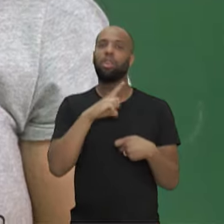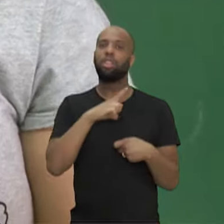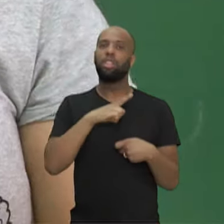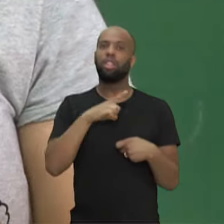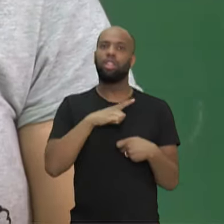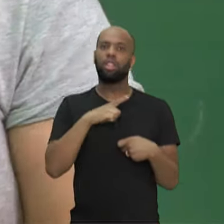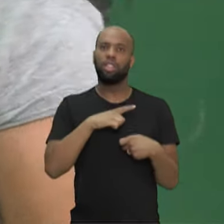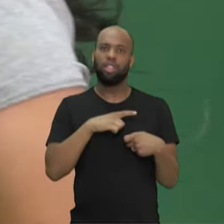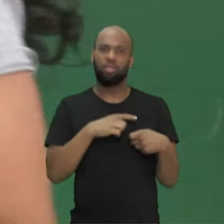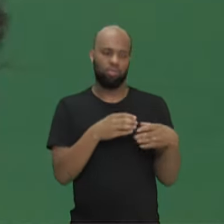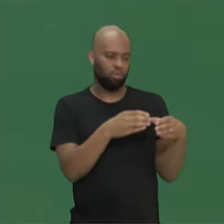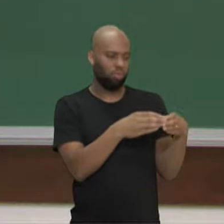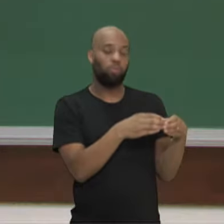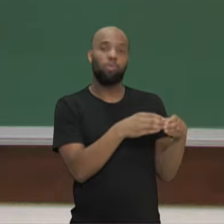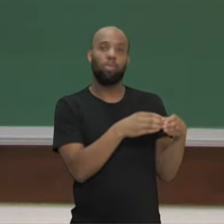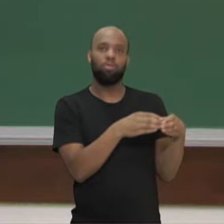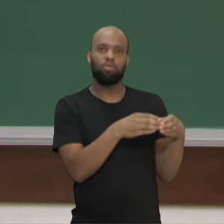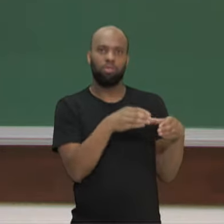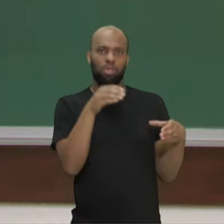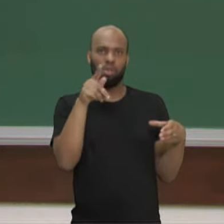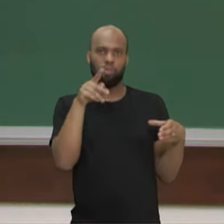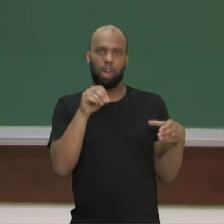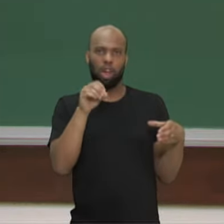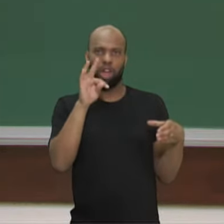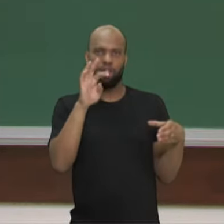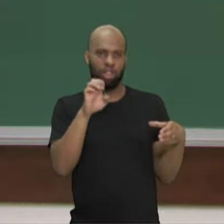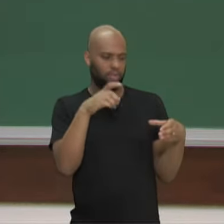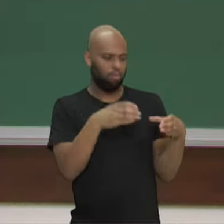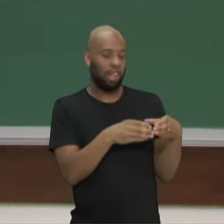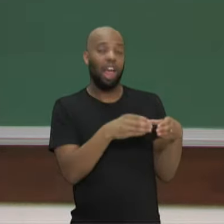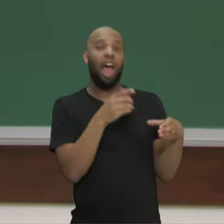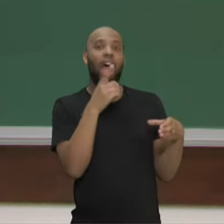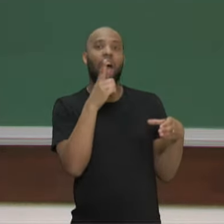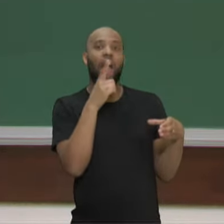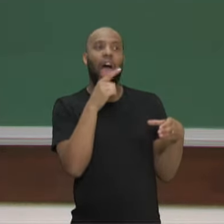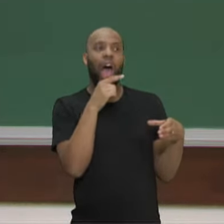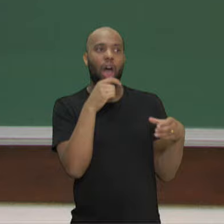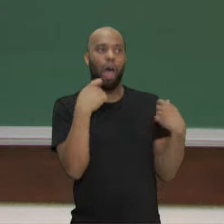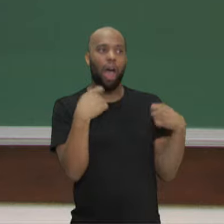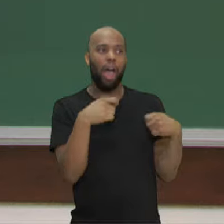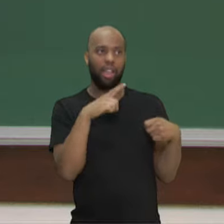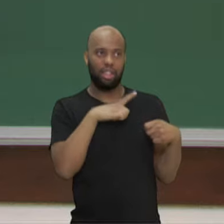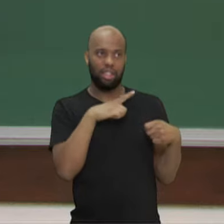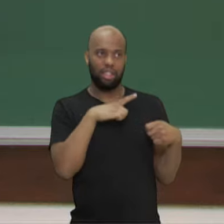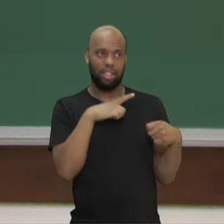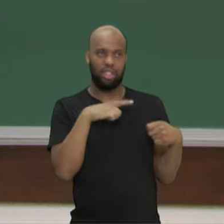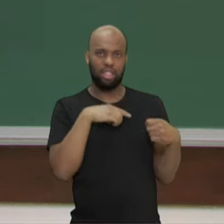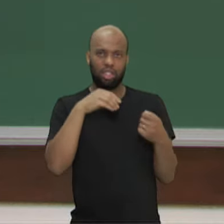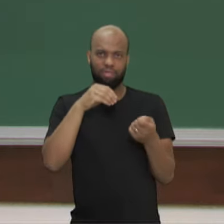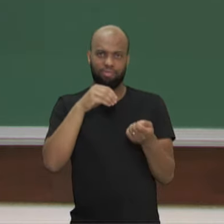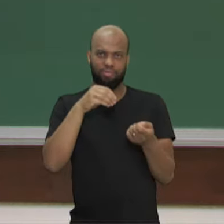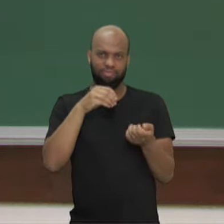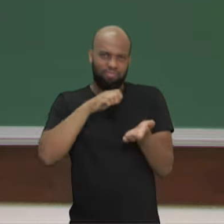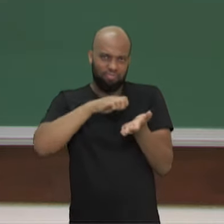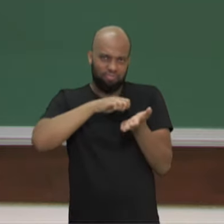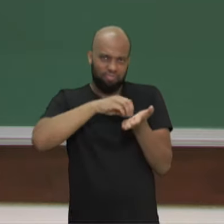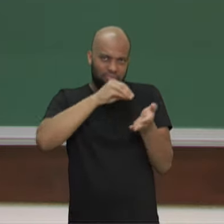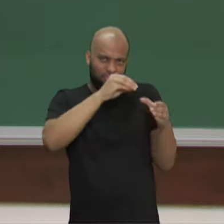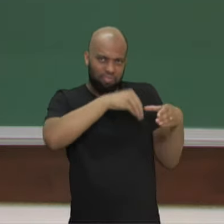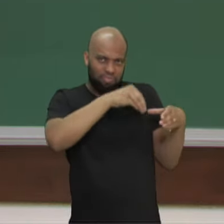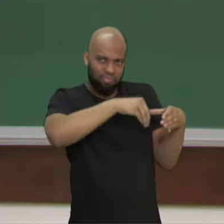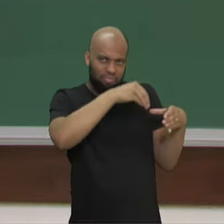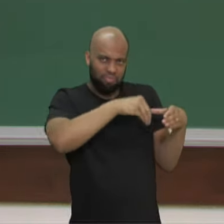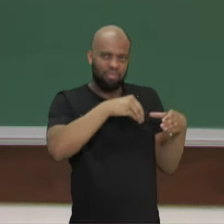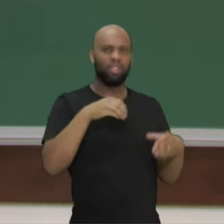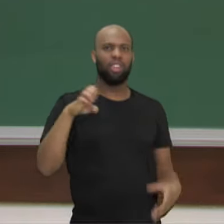água e molhar, né? Então, daí para isso você pega uma esponjinha normal, tá? E